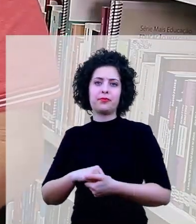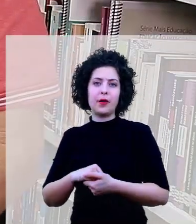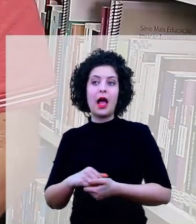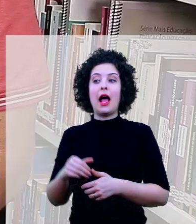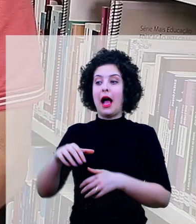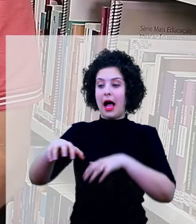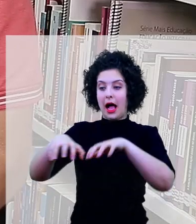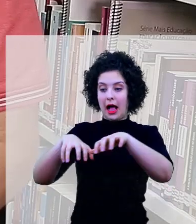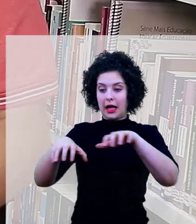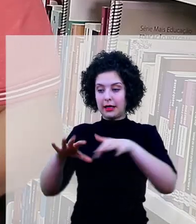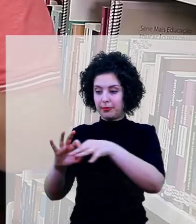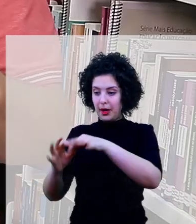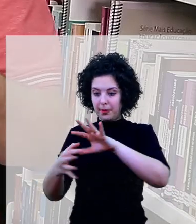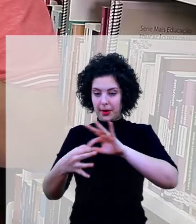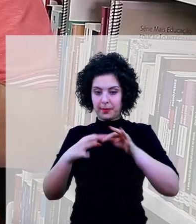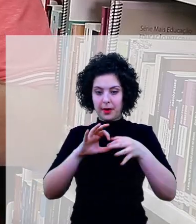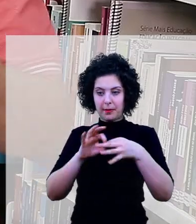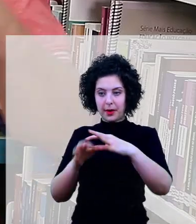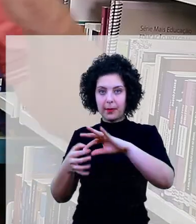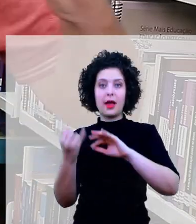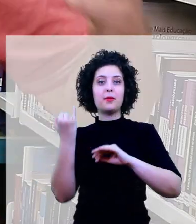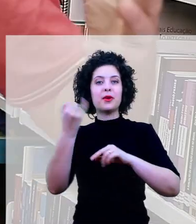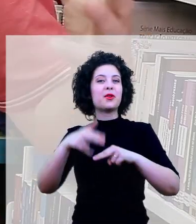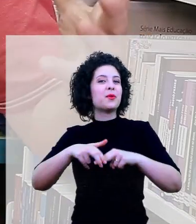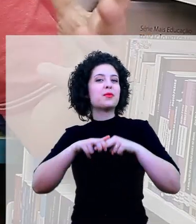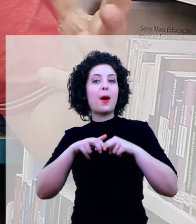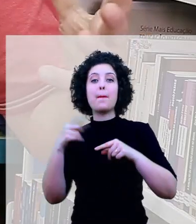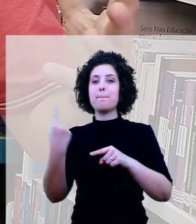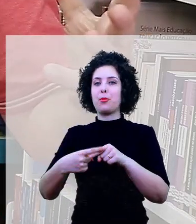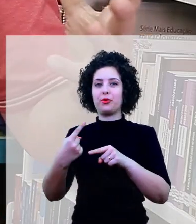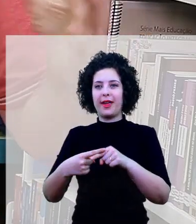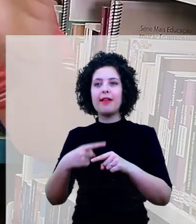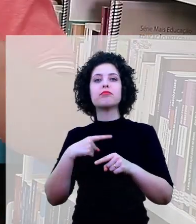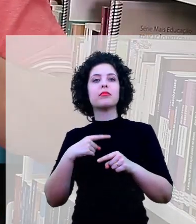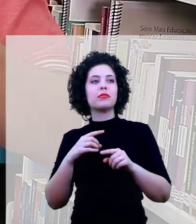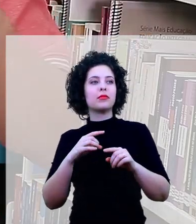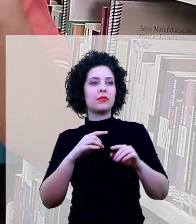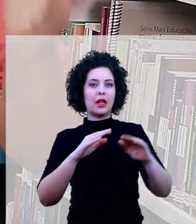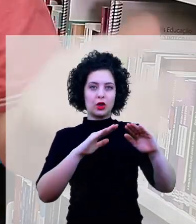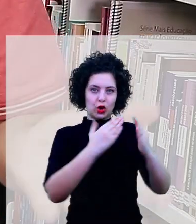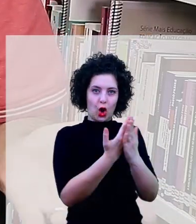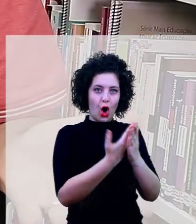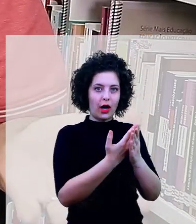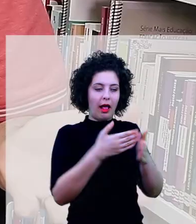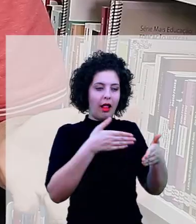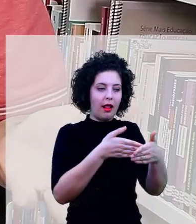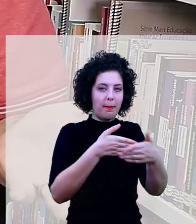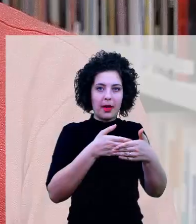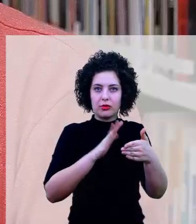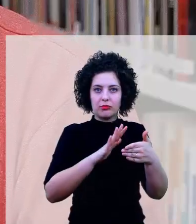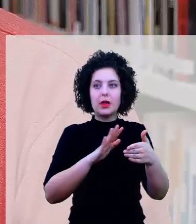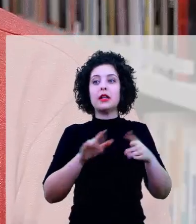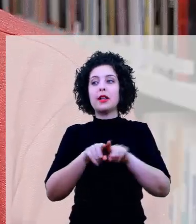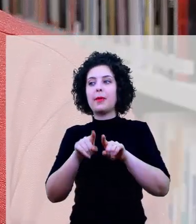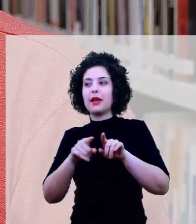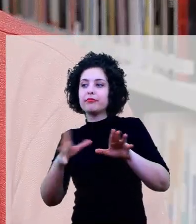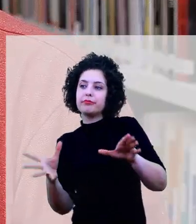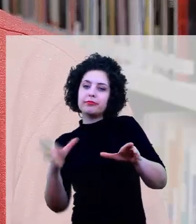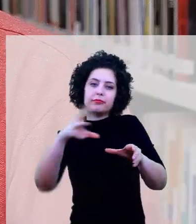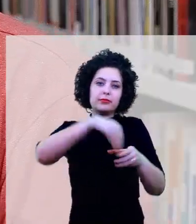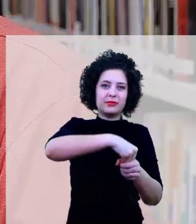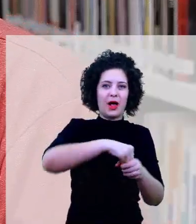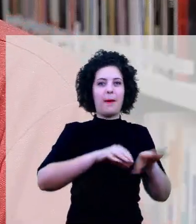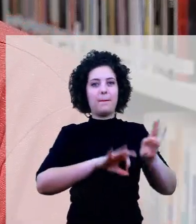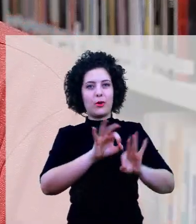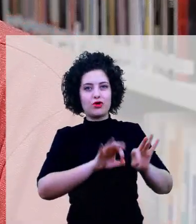intersetorial é que você transcenderia os limites da escola num projeto educativo. Ademais, se